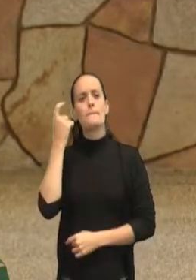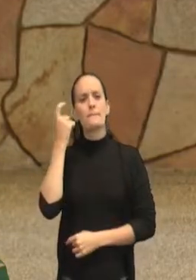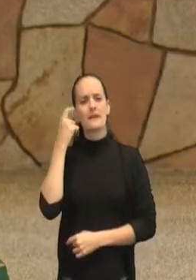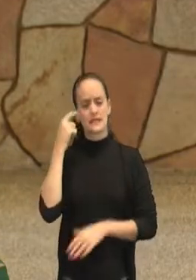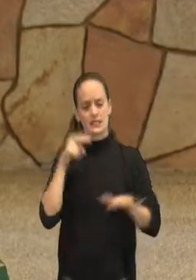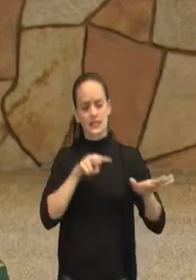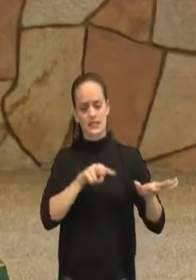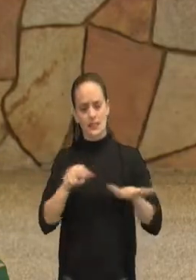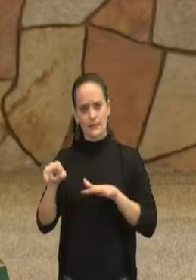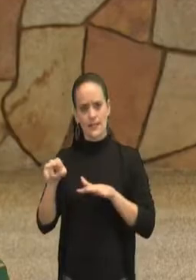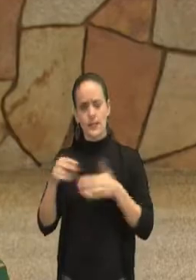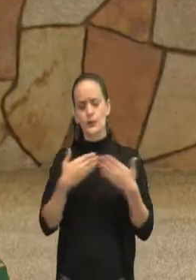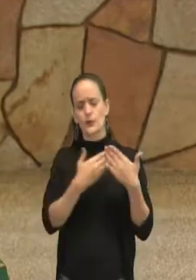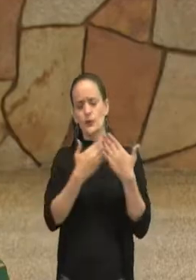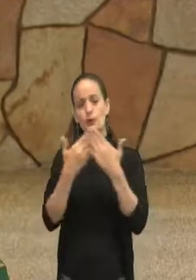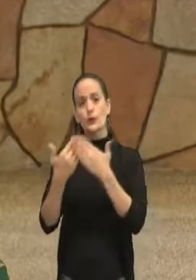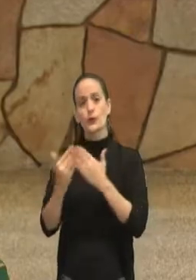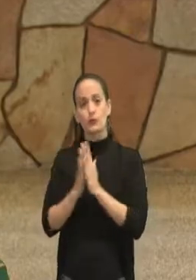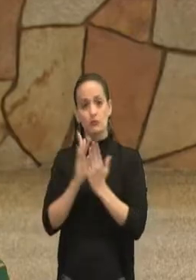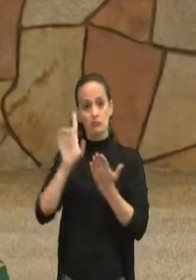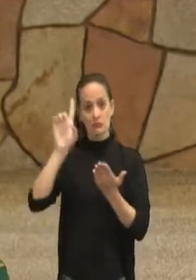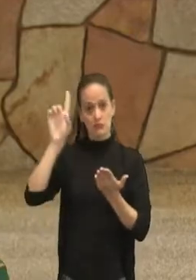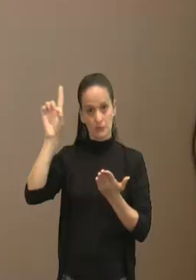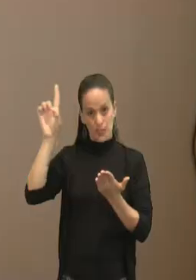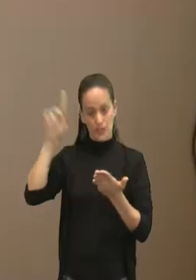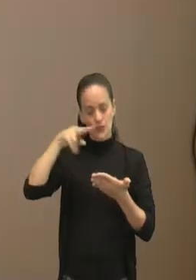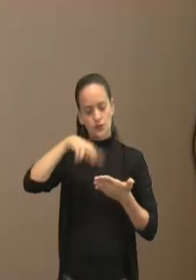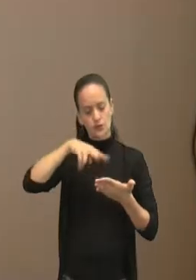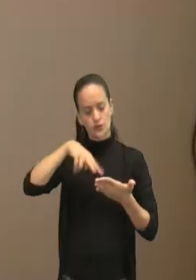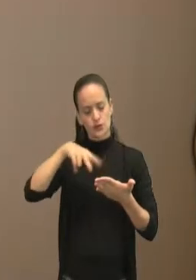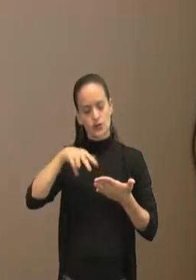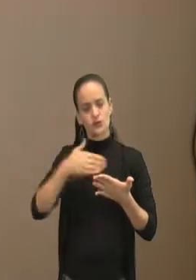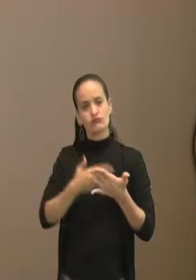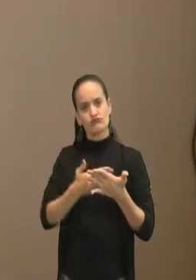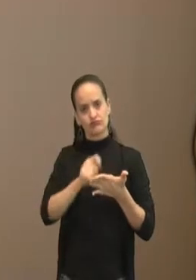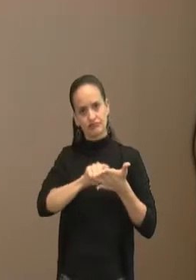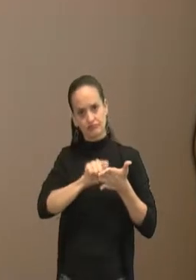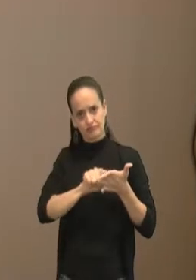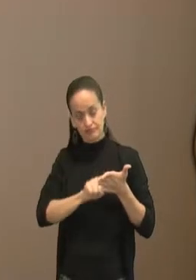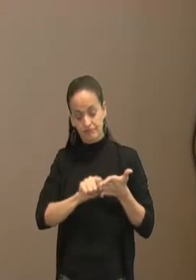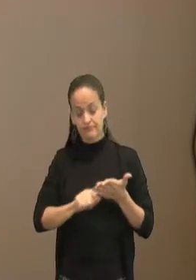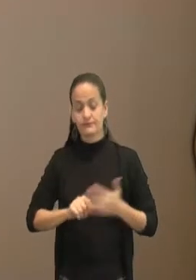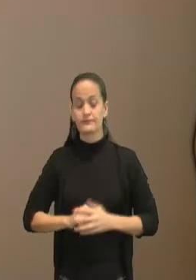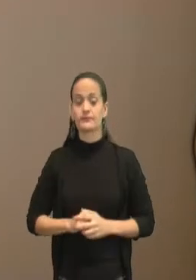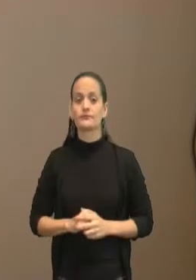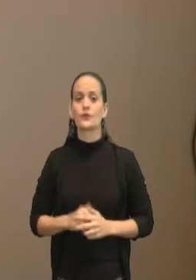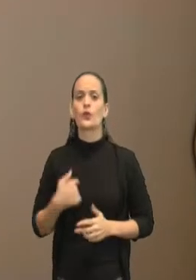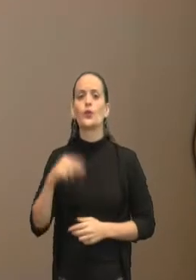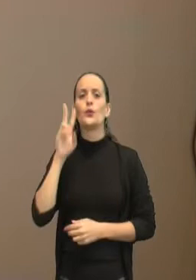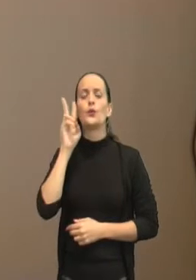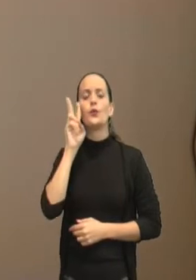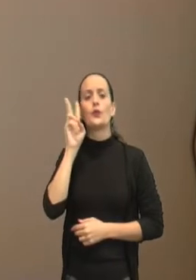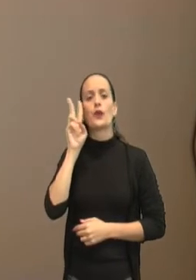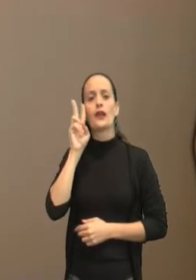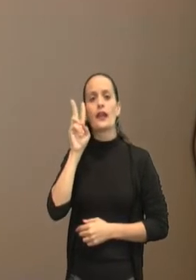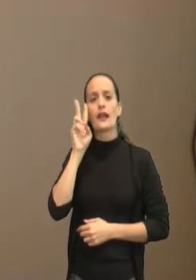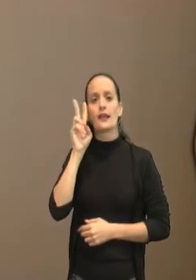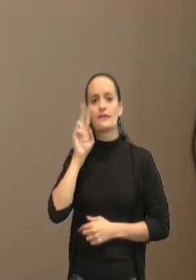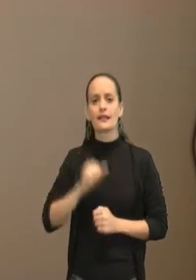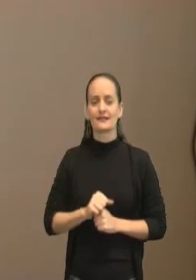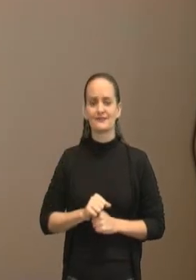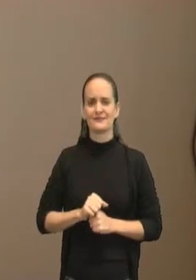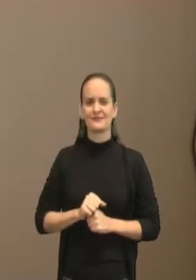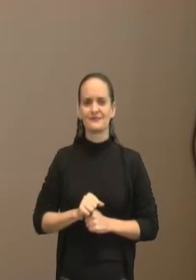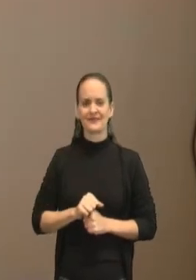essa semana, enquanto meditava nesse texto, enquanto preparava esse estudo, me lembrei daquela brincadeira